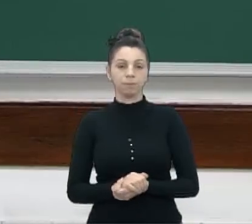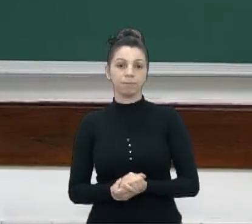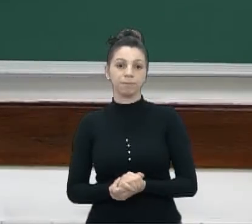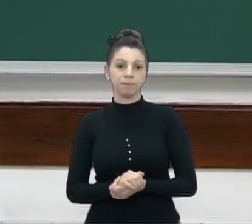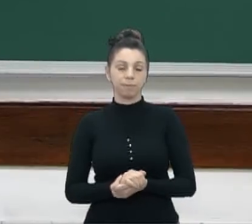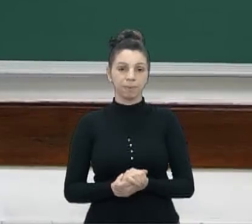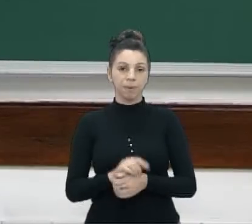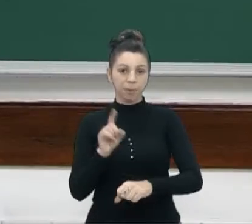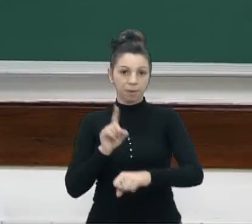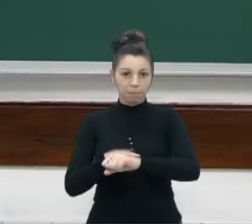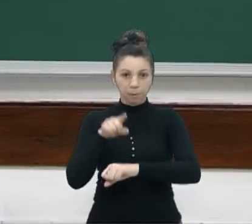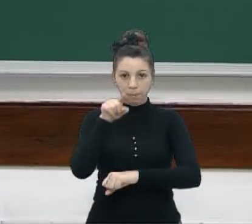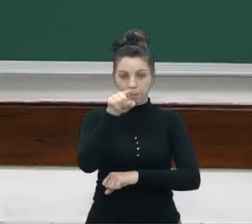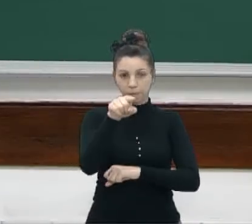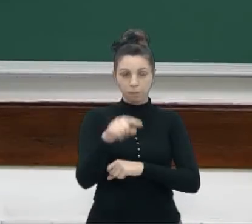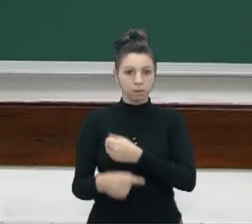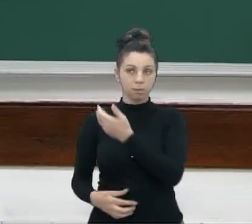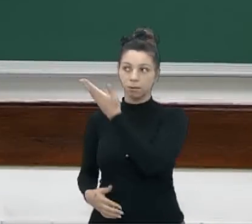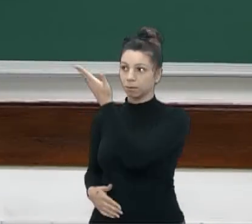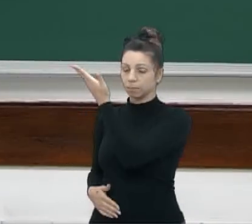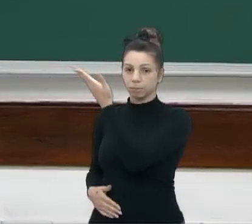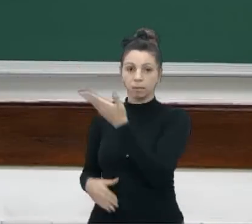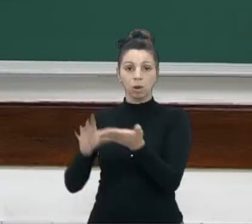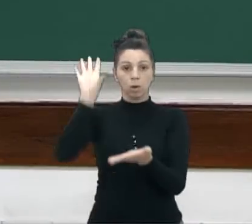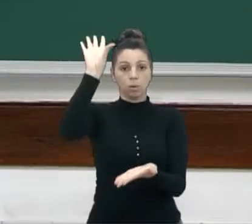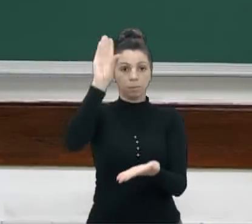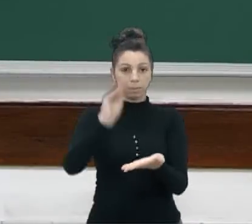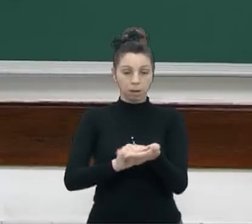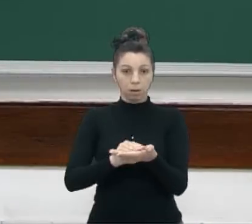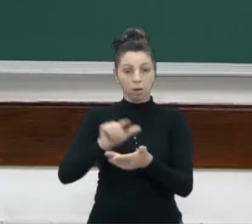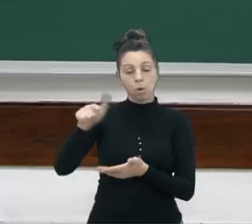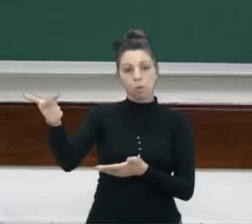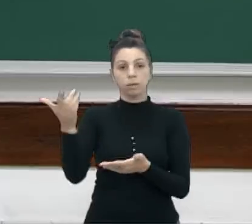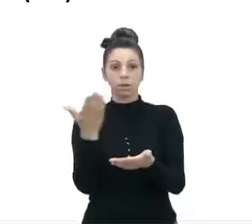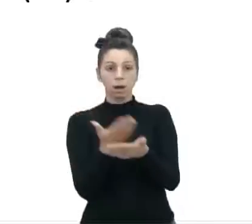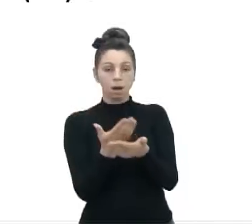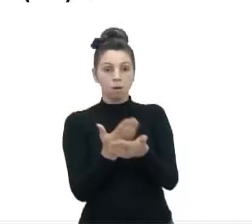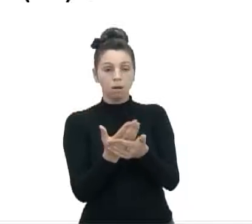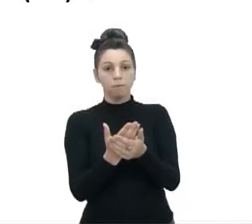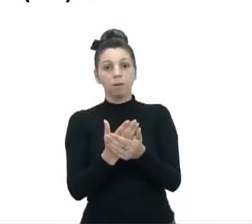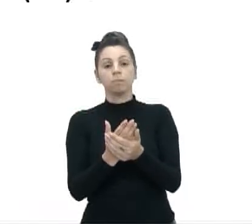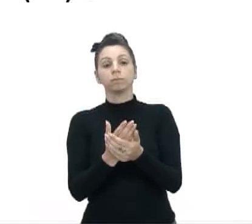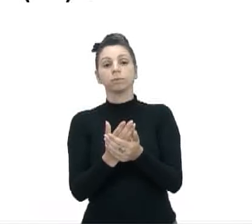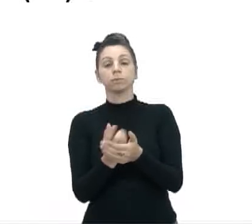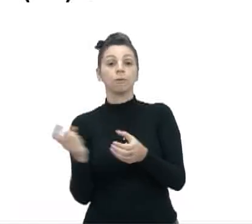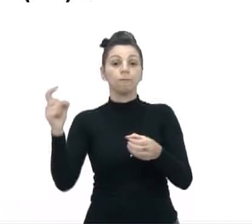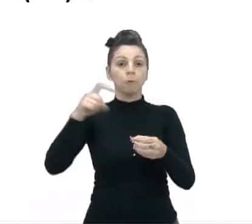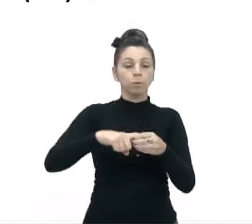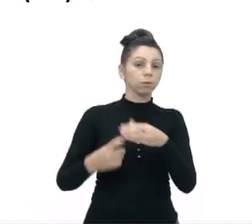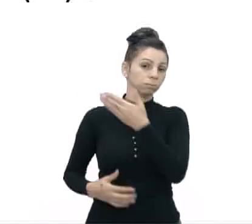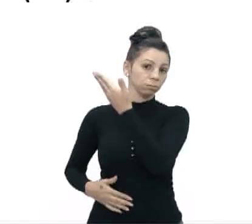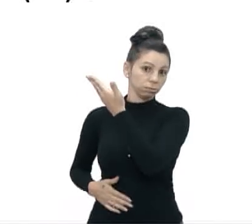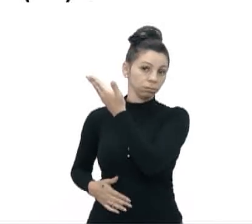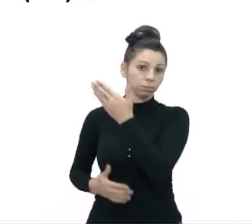exercício um tempinho aí para vocês copiarem, porque na próxima aula a gente vai retomar a partir daqui, tá bom?